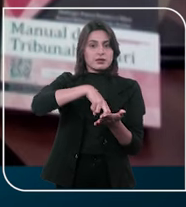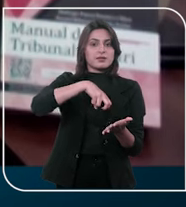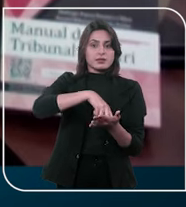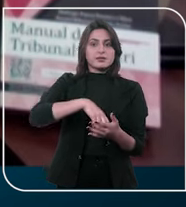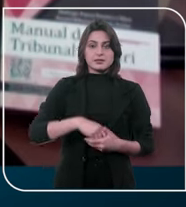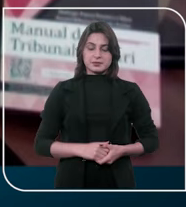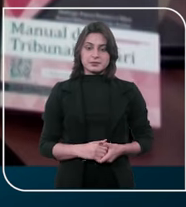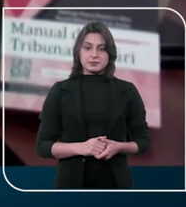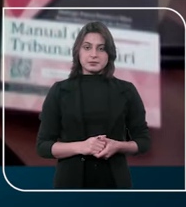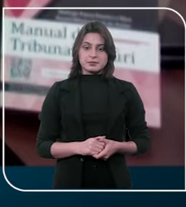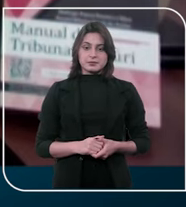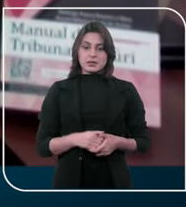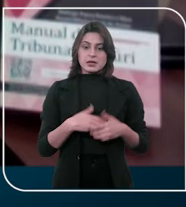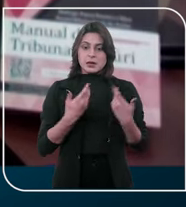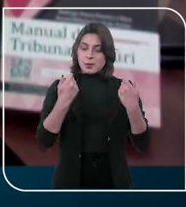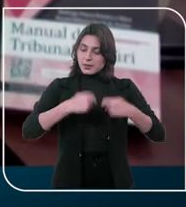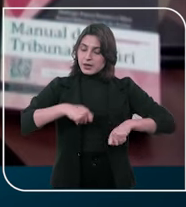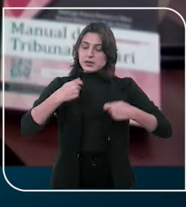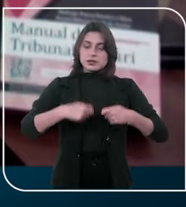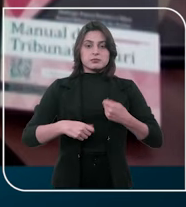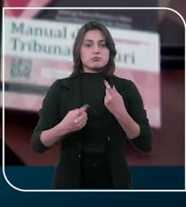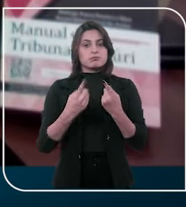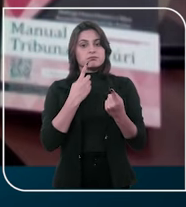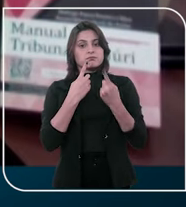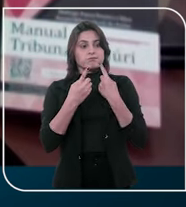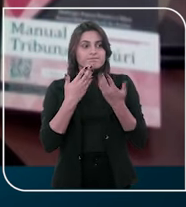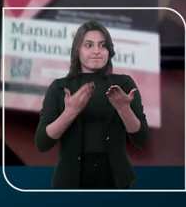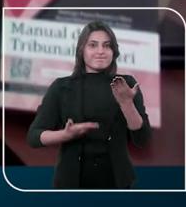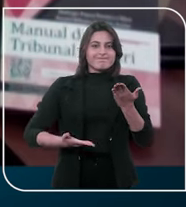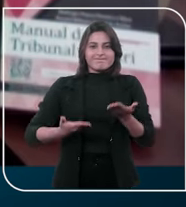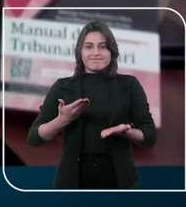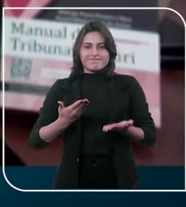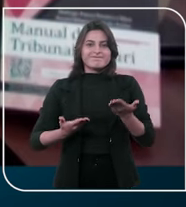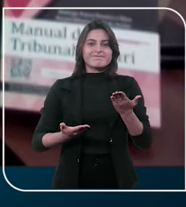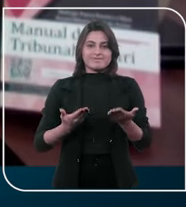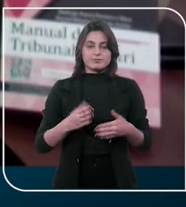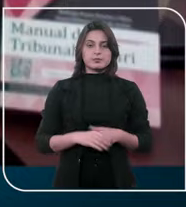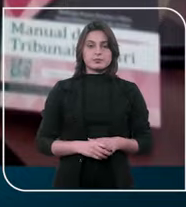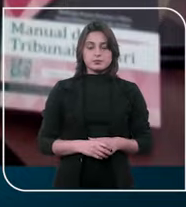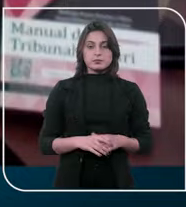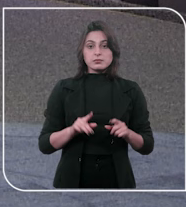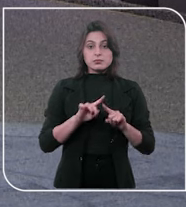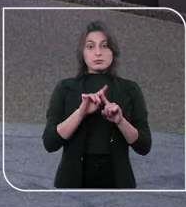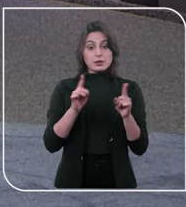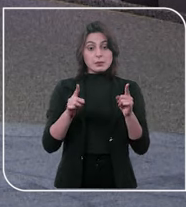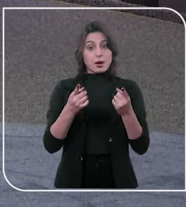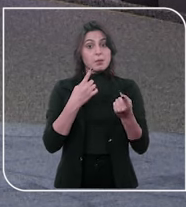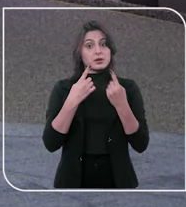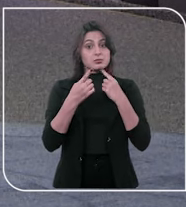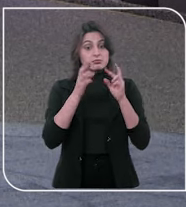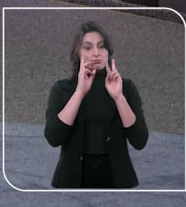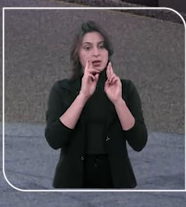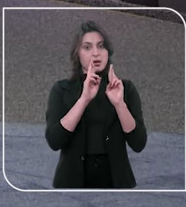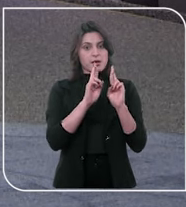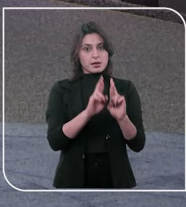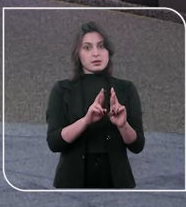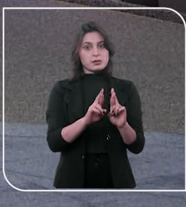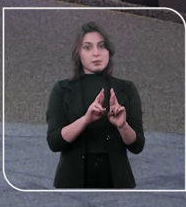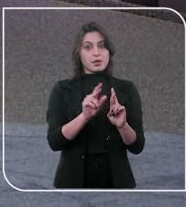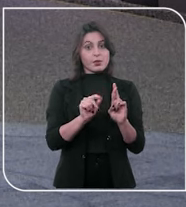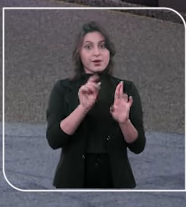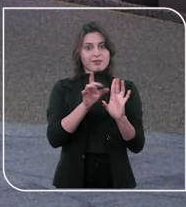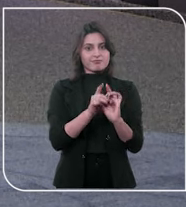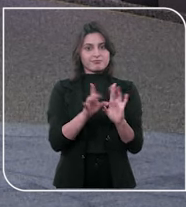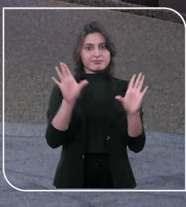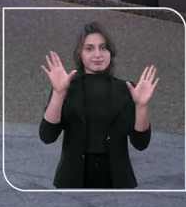discussão ponderada, mas uma discussão que respeite o nosso modelo democrático. Olha, adorei essa nossa